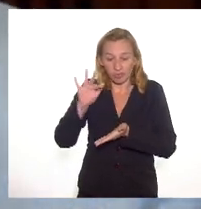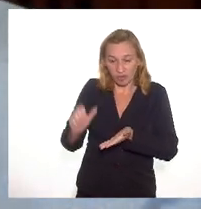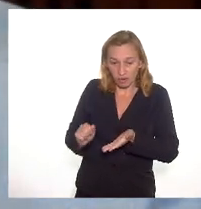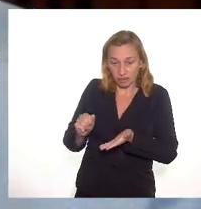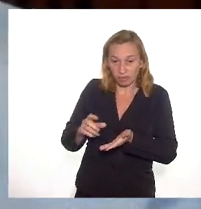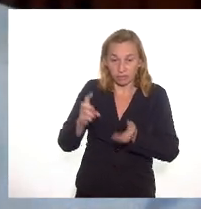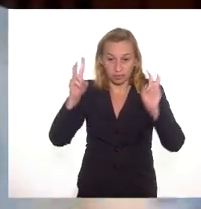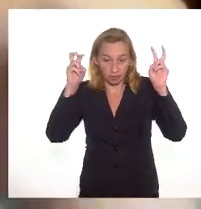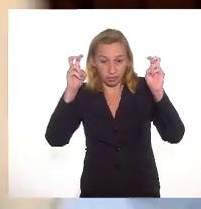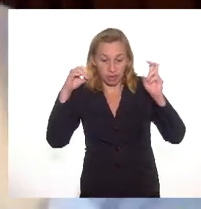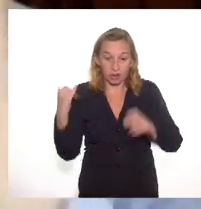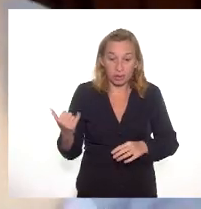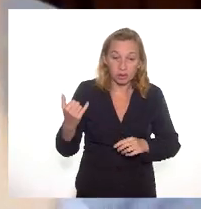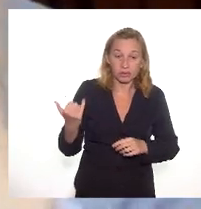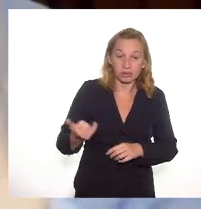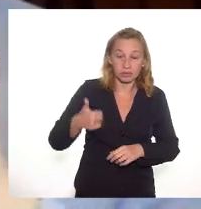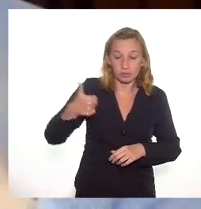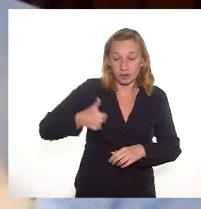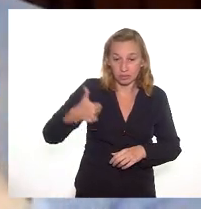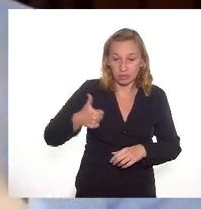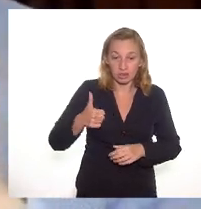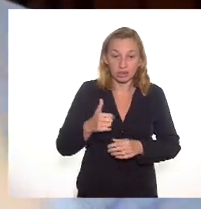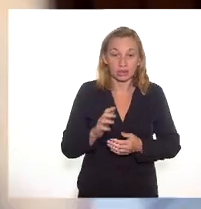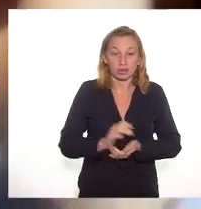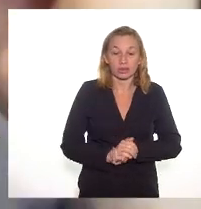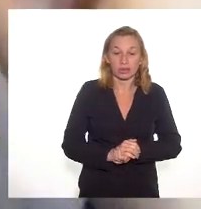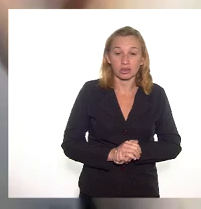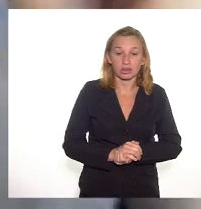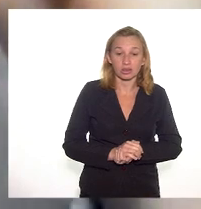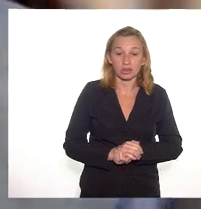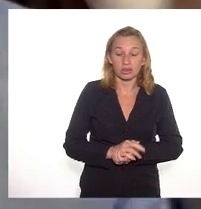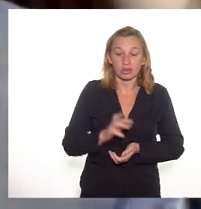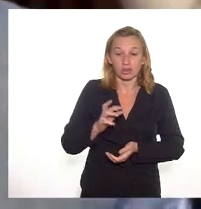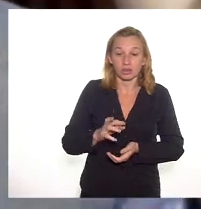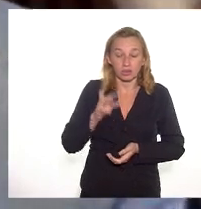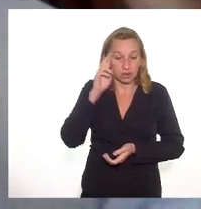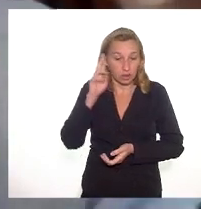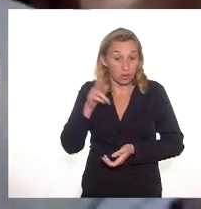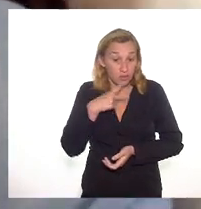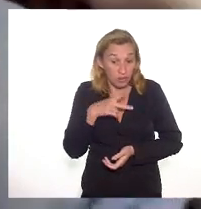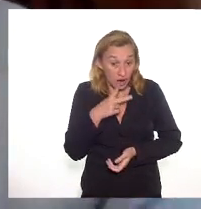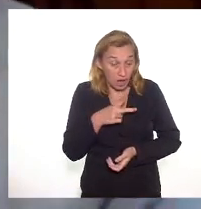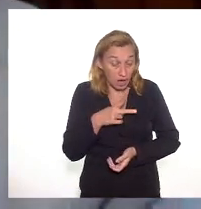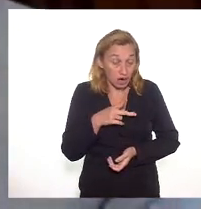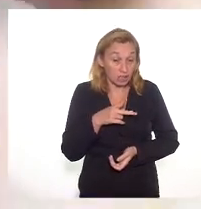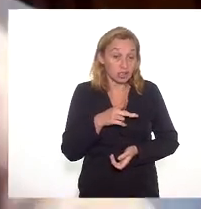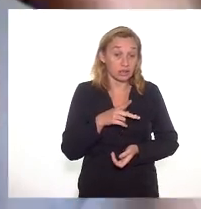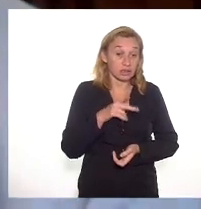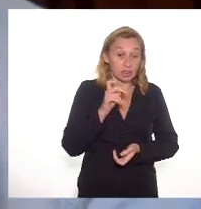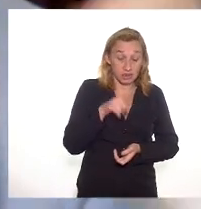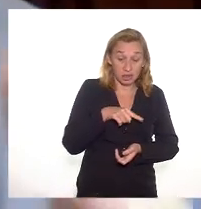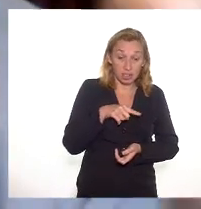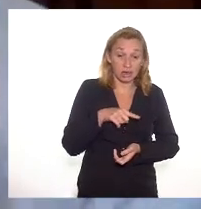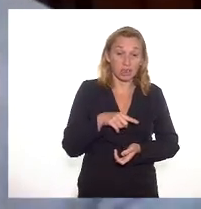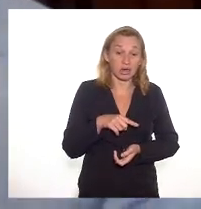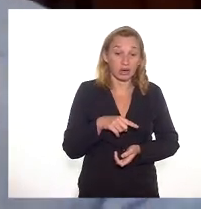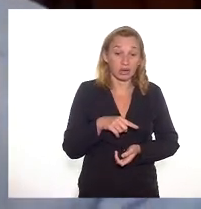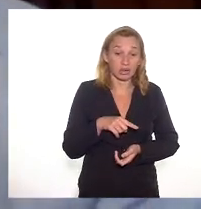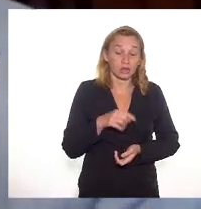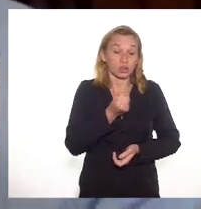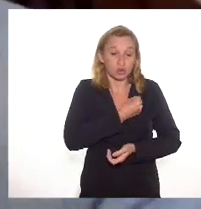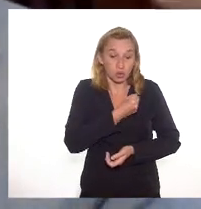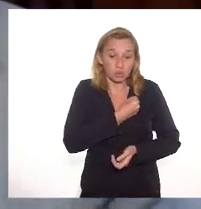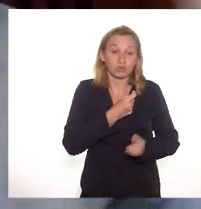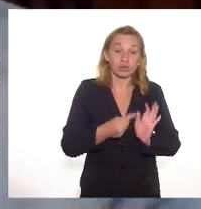primeiro, dessa estimativa que Vossa Excelência faz, desse excedente, que é absolutamente, pelos números